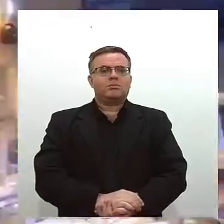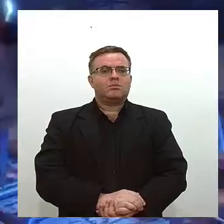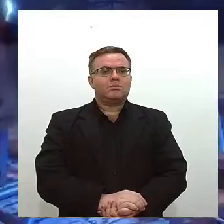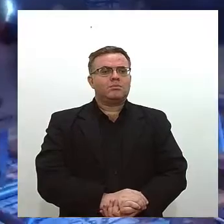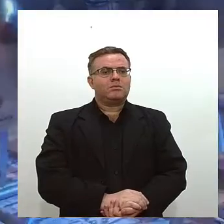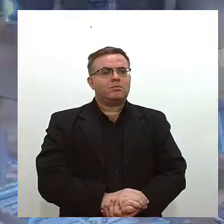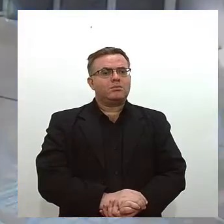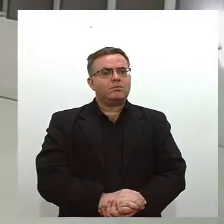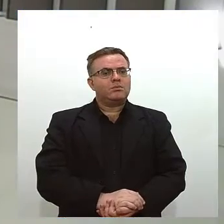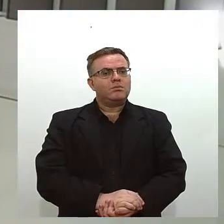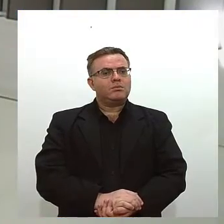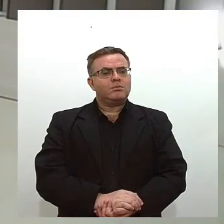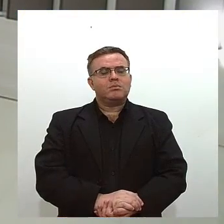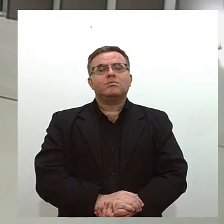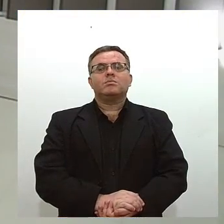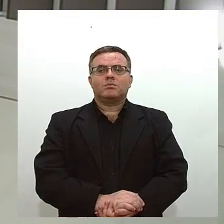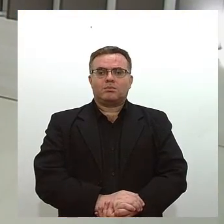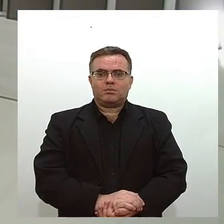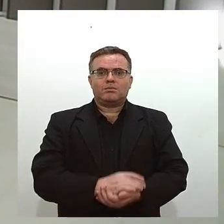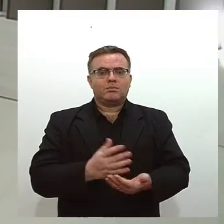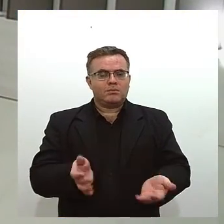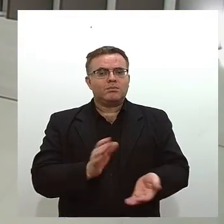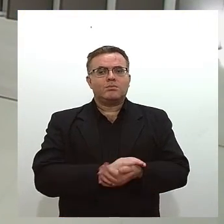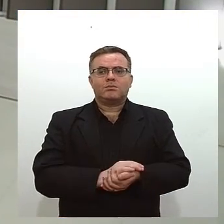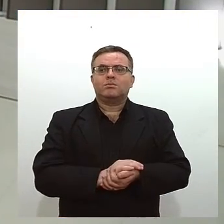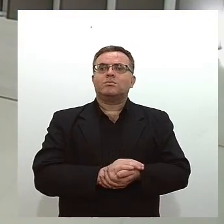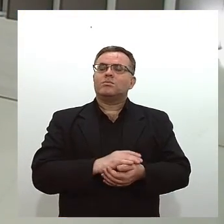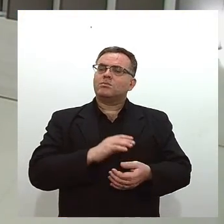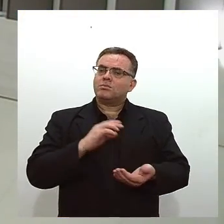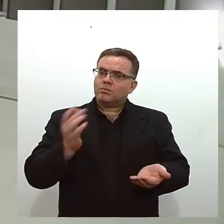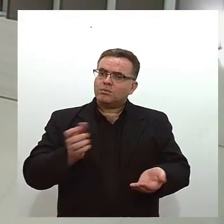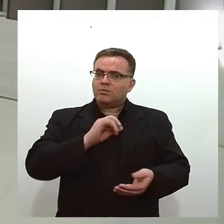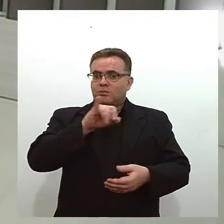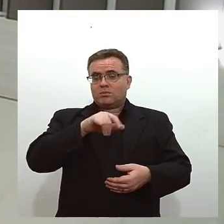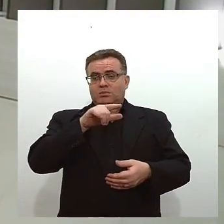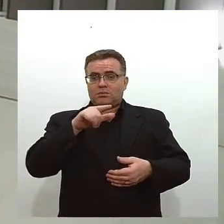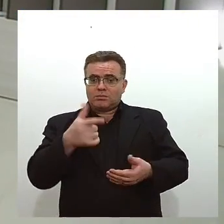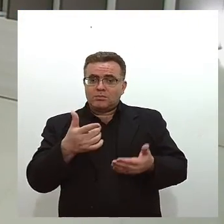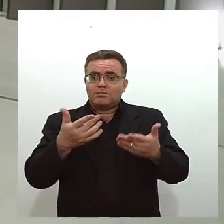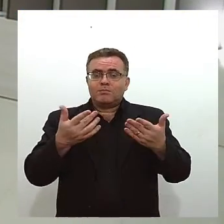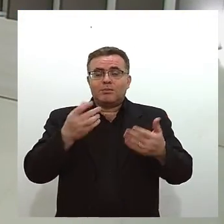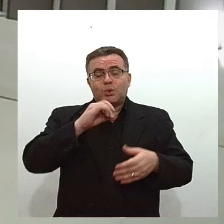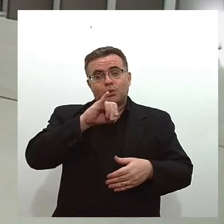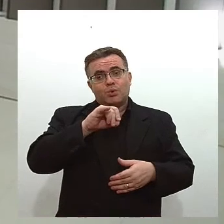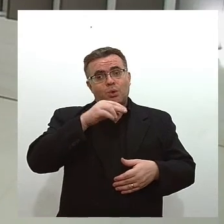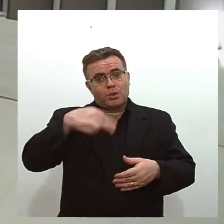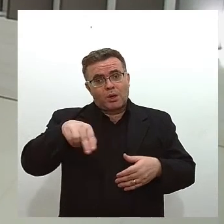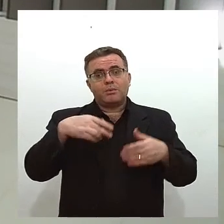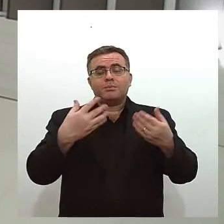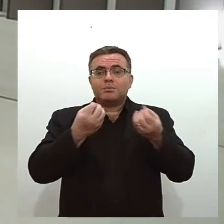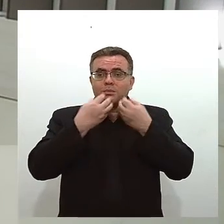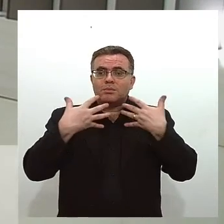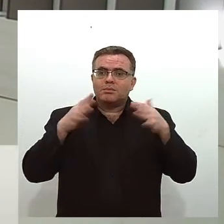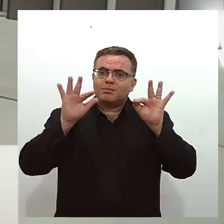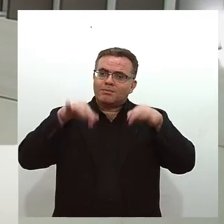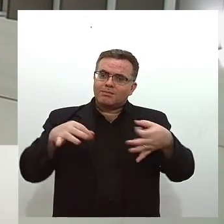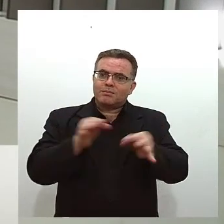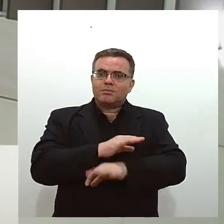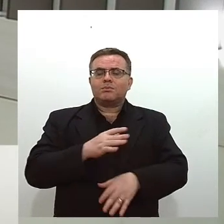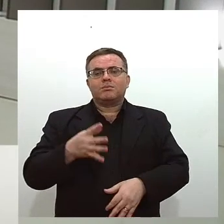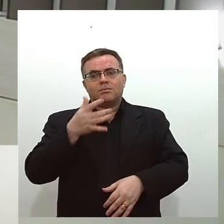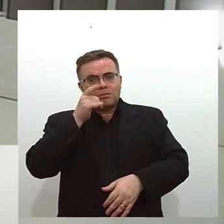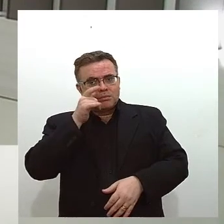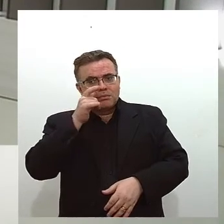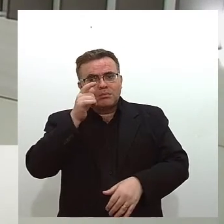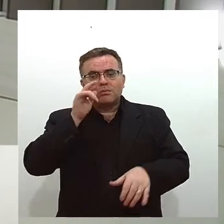Vamos viver! O Jornal da Alese, segunda edição, está chegando ao fim. Você pode acompanhar a TV Alese nas redes sociais.